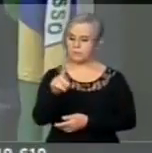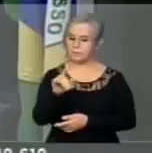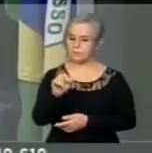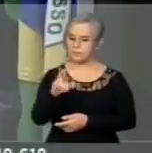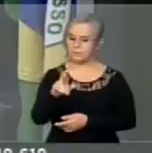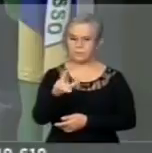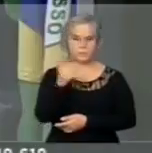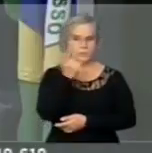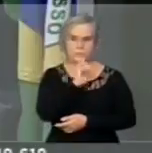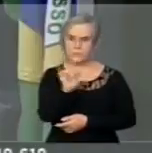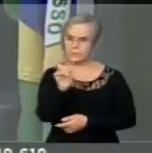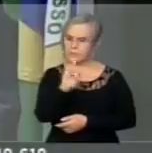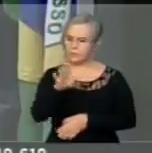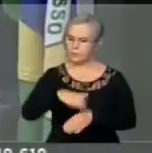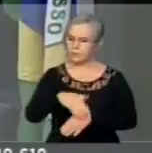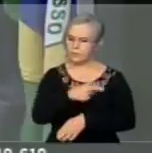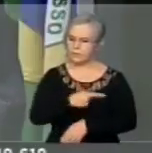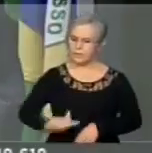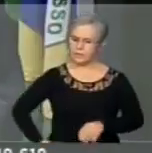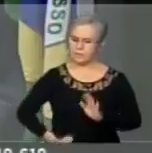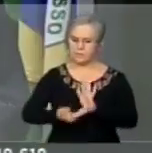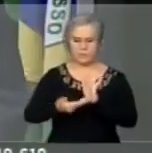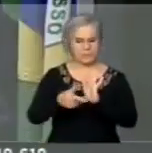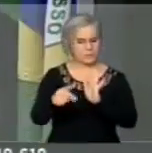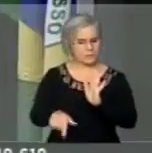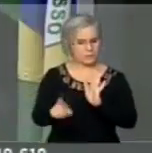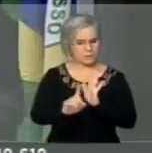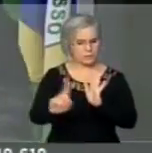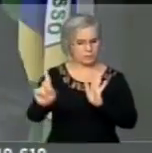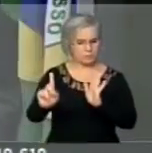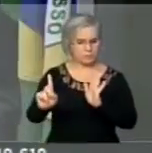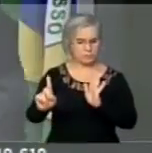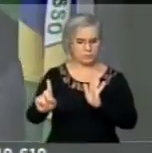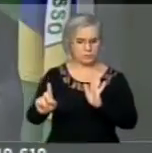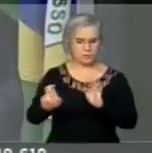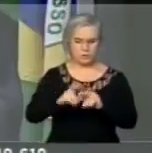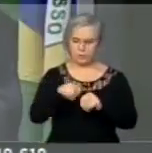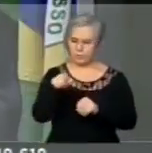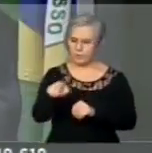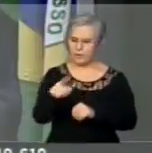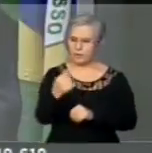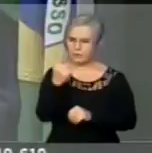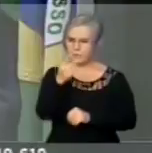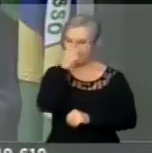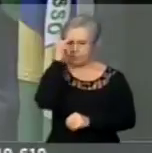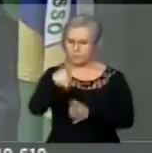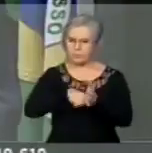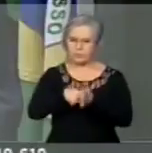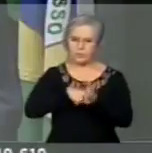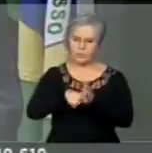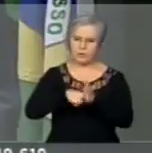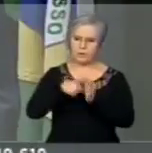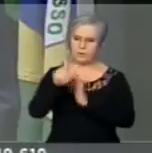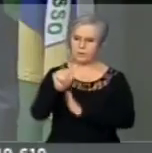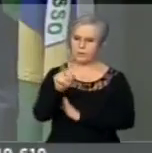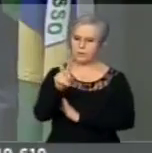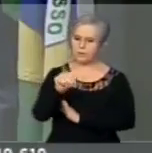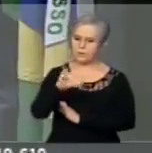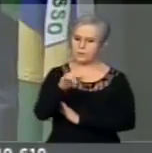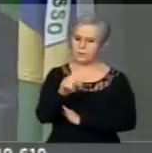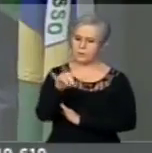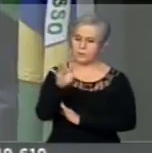as condições de continuar presidindo essa casa. Não somente por ser um dos investigados na Lava Jato, pelos processos que